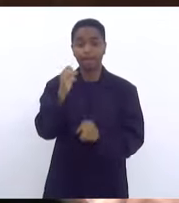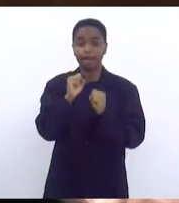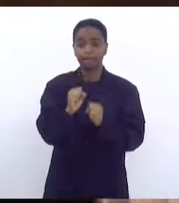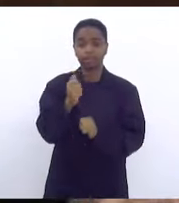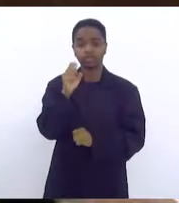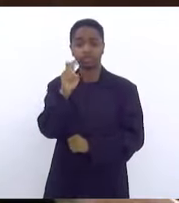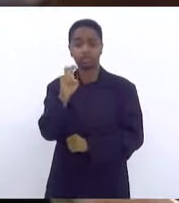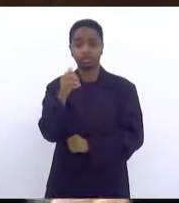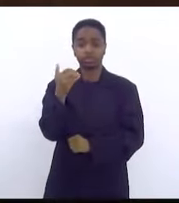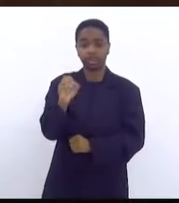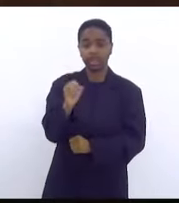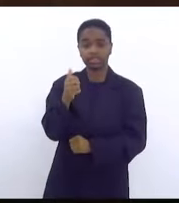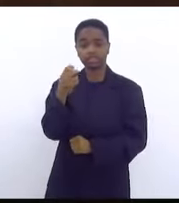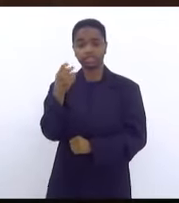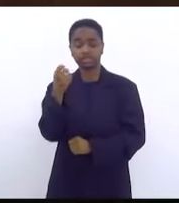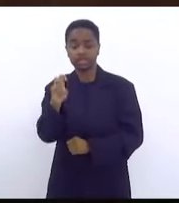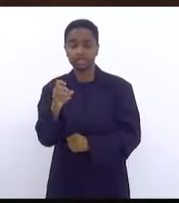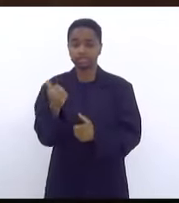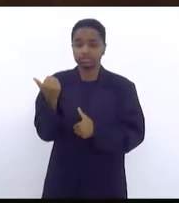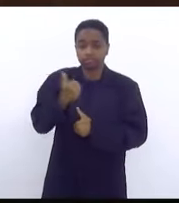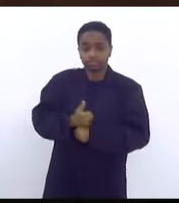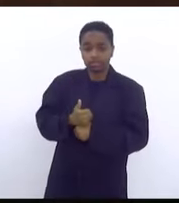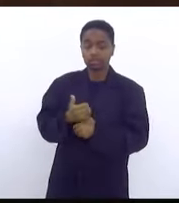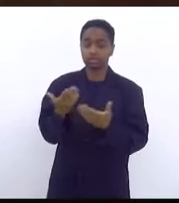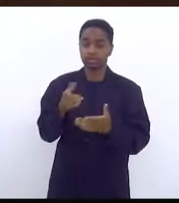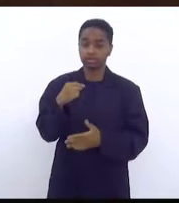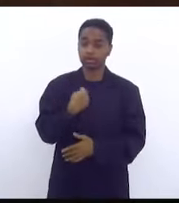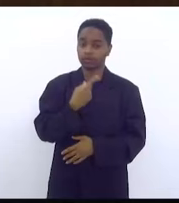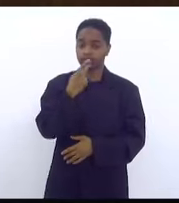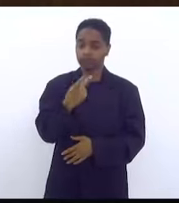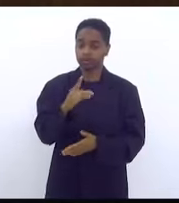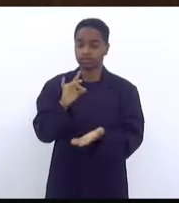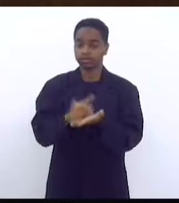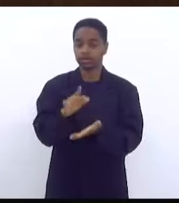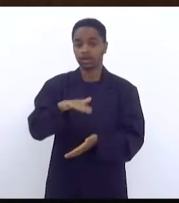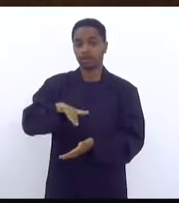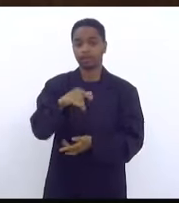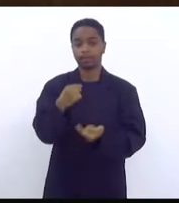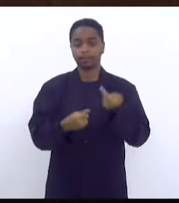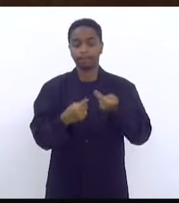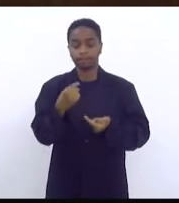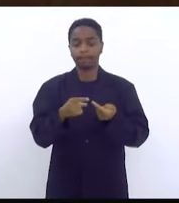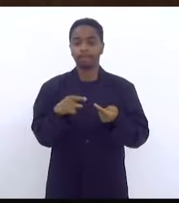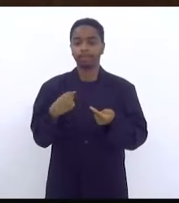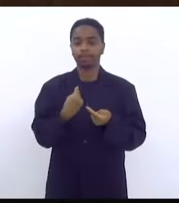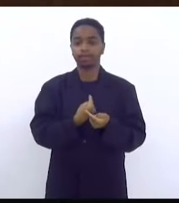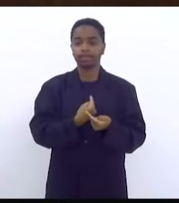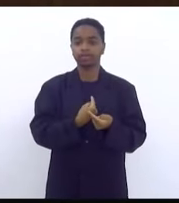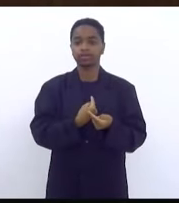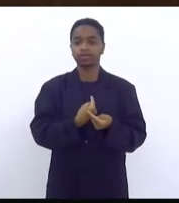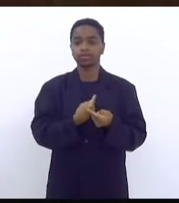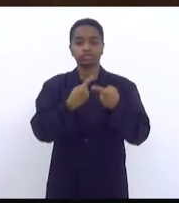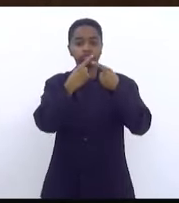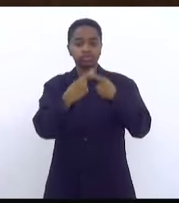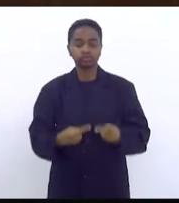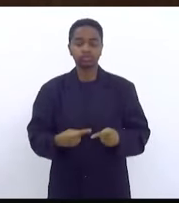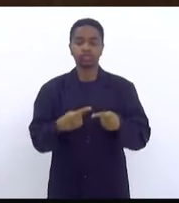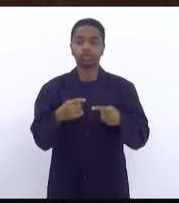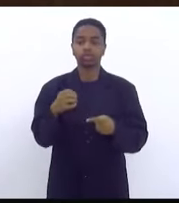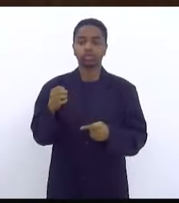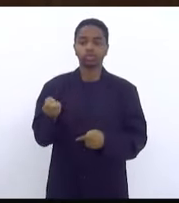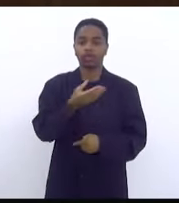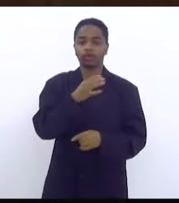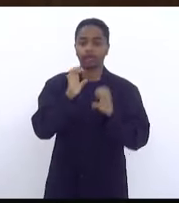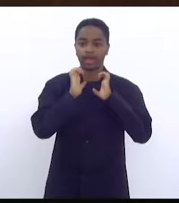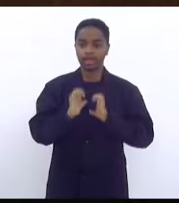10, 15 Danes Monteiros, e a gente fala de uma realidade na política onde a gente disputa uma nova ética e uma nova estética. E